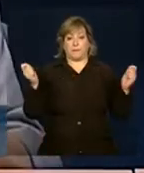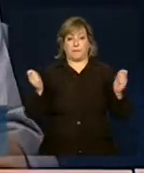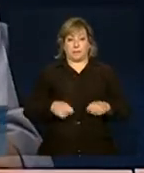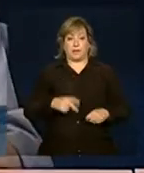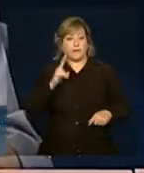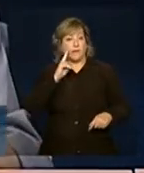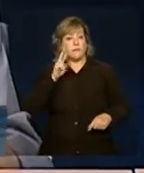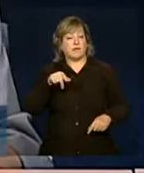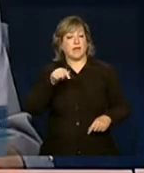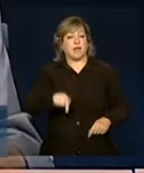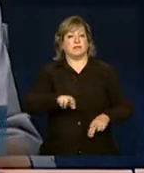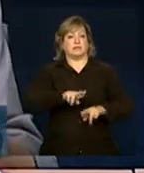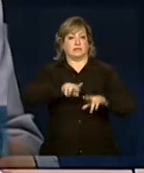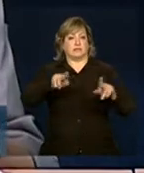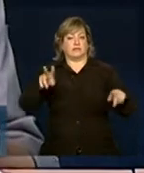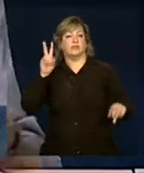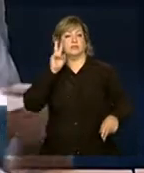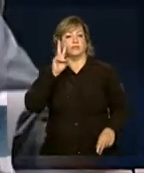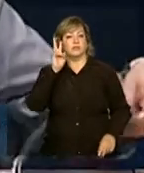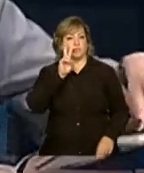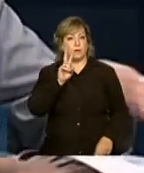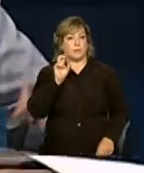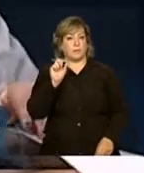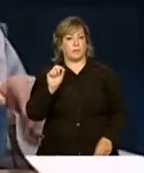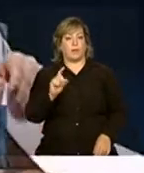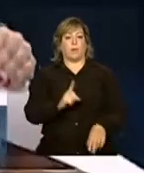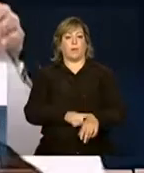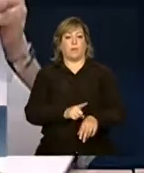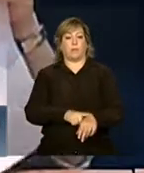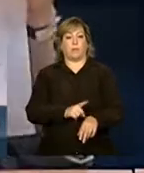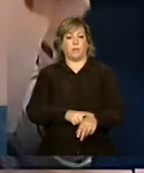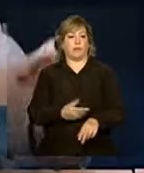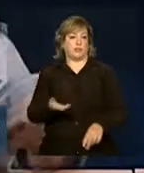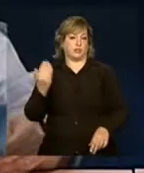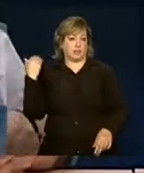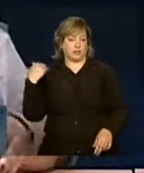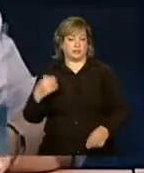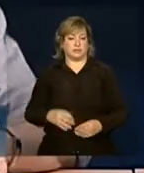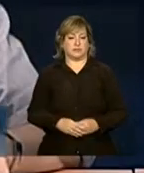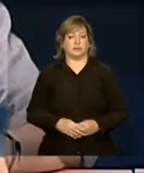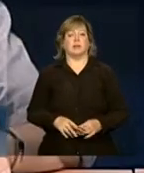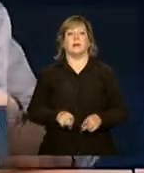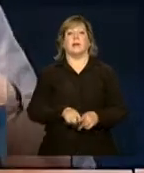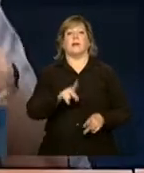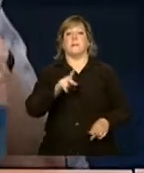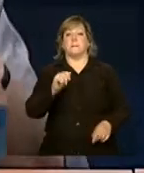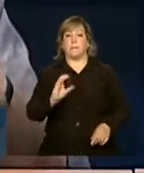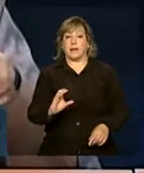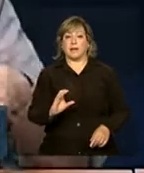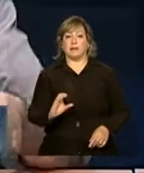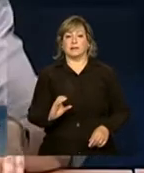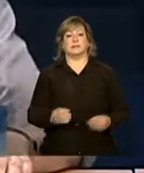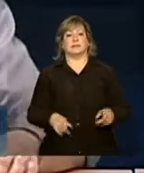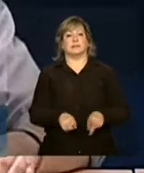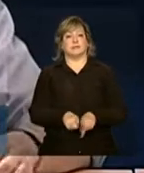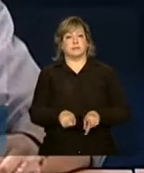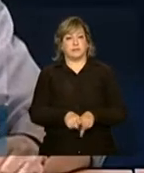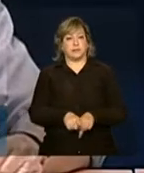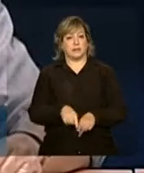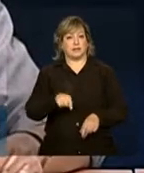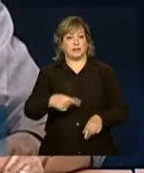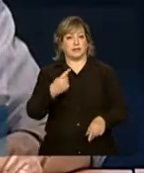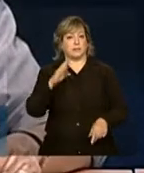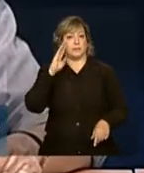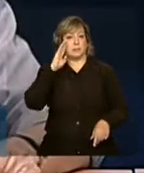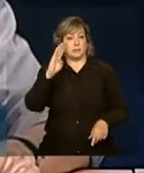de ver essa diferença em relação ao momento anterior e o PAC como uma das